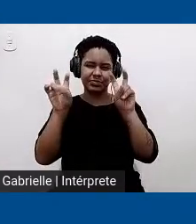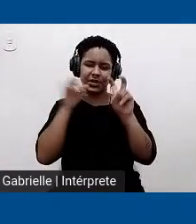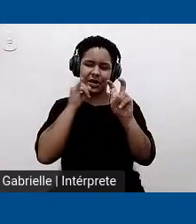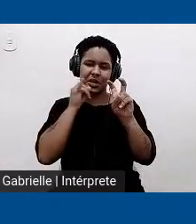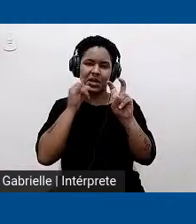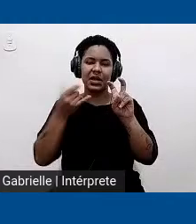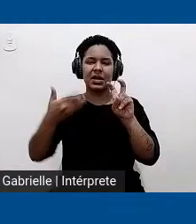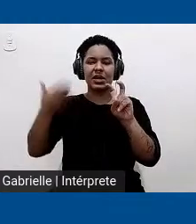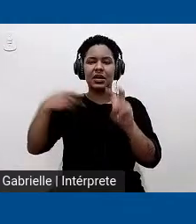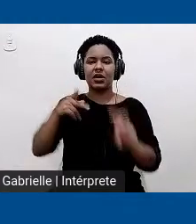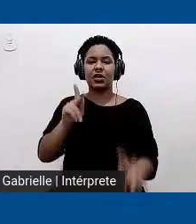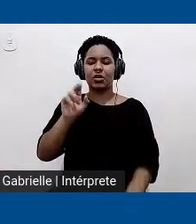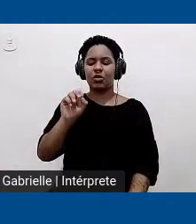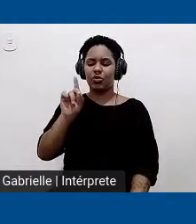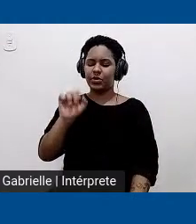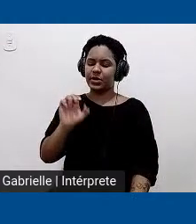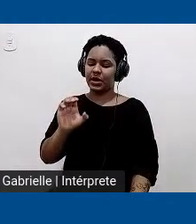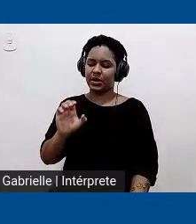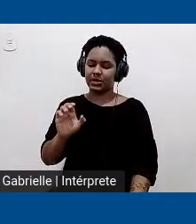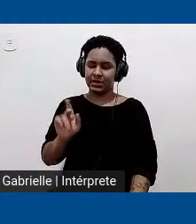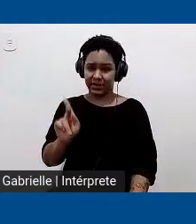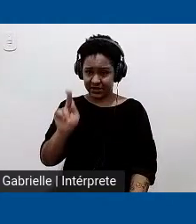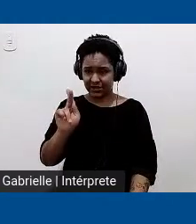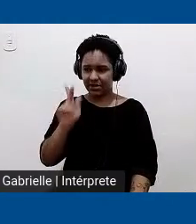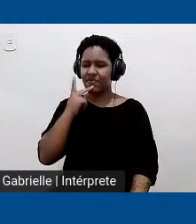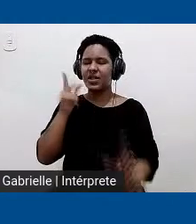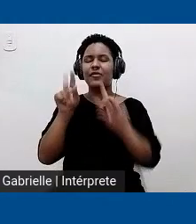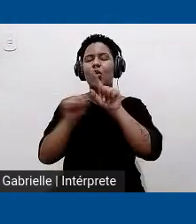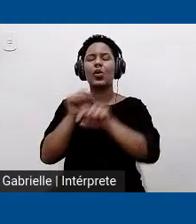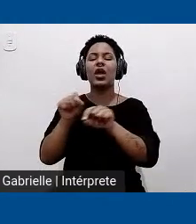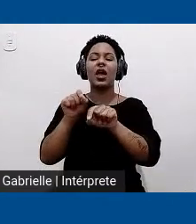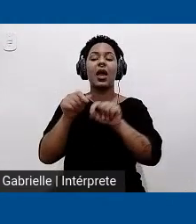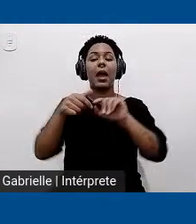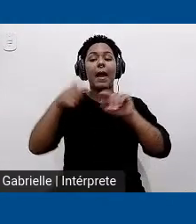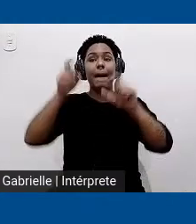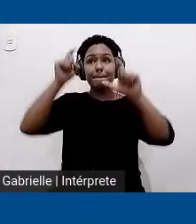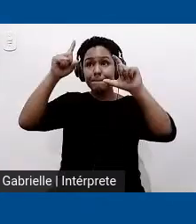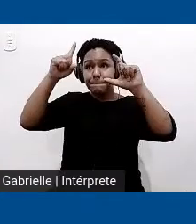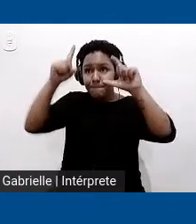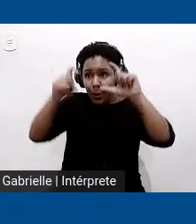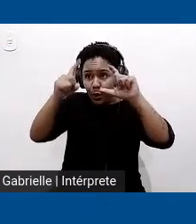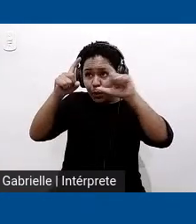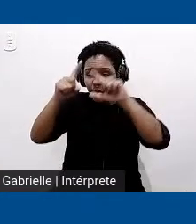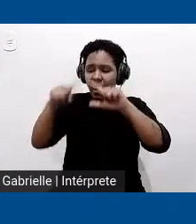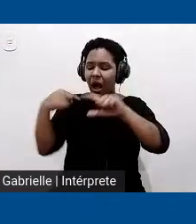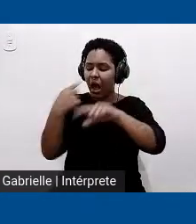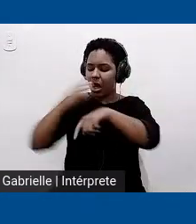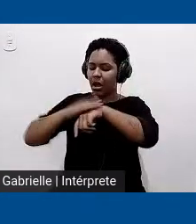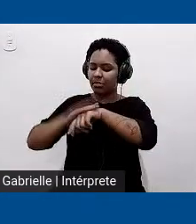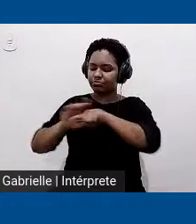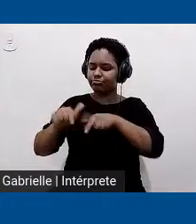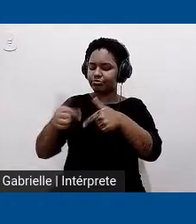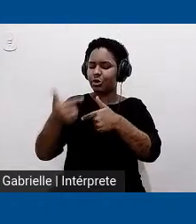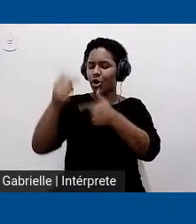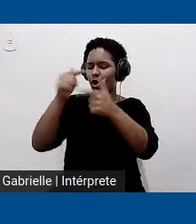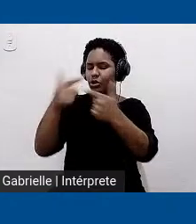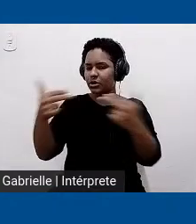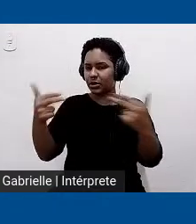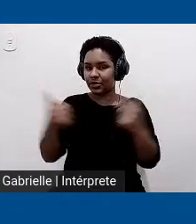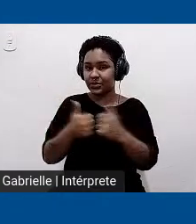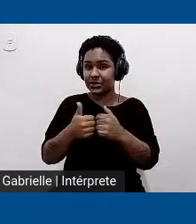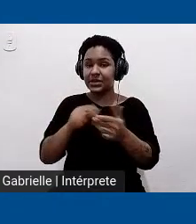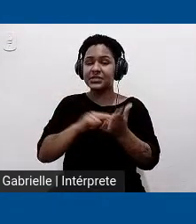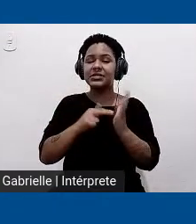nós faremos o resto, né? Que era uma maneira de dizer que a fotografia estava, de fato,